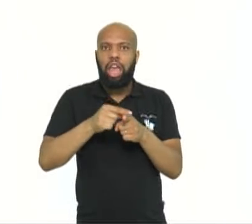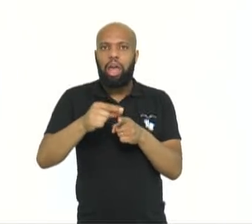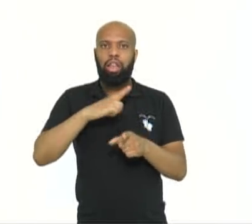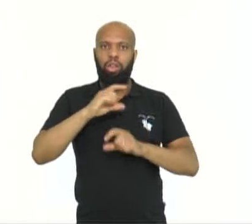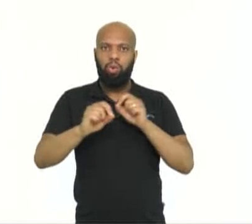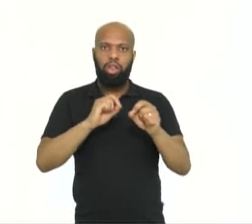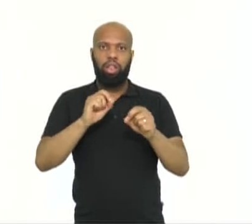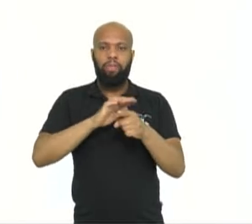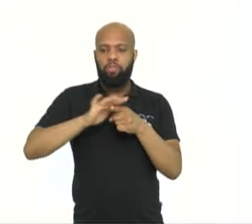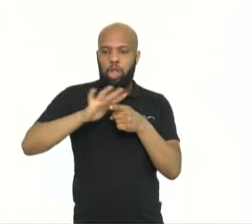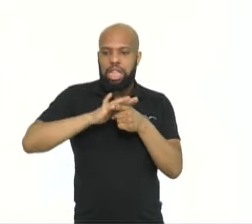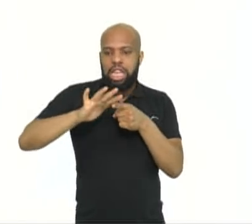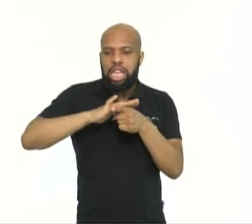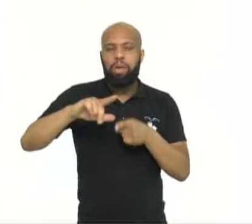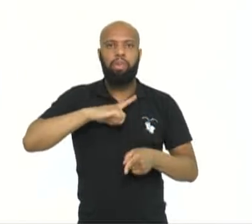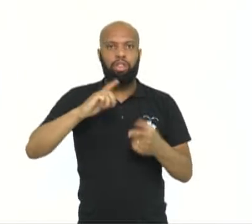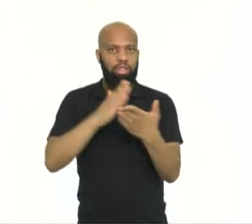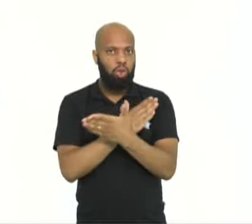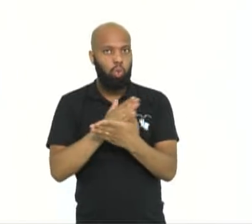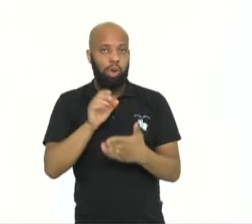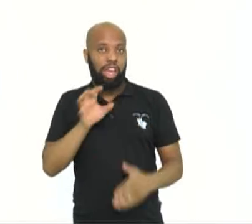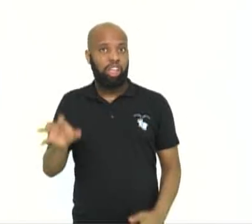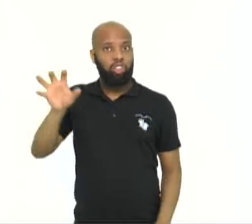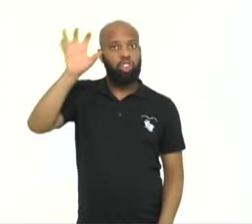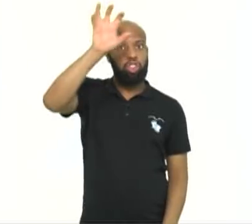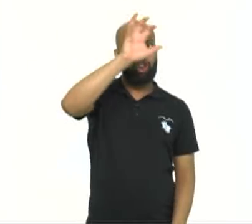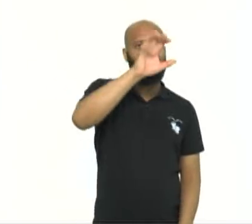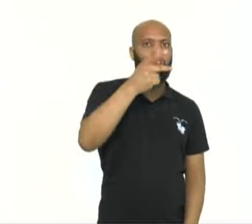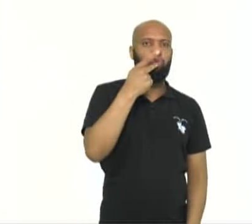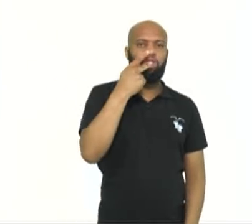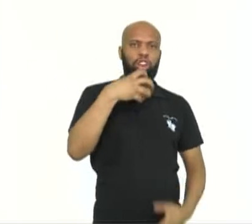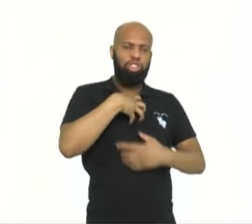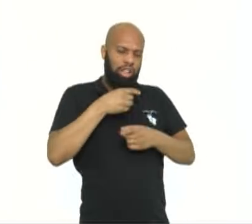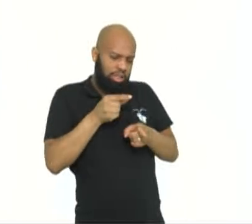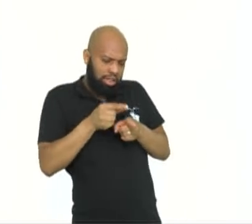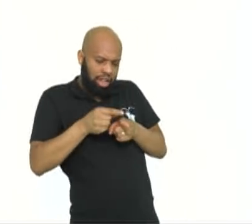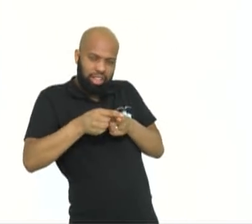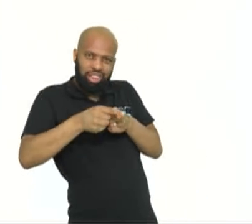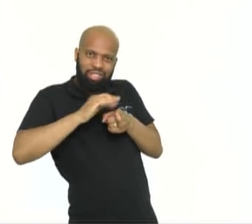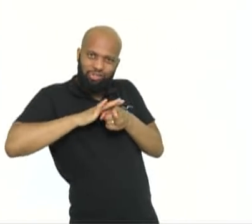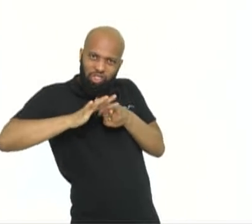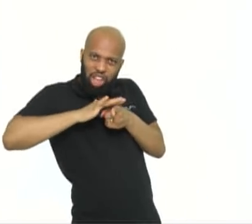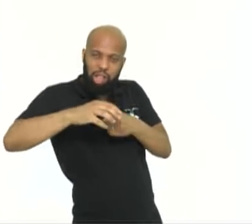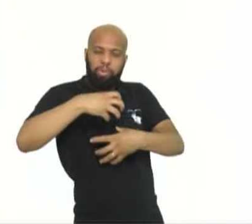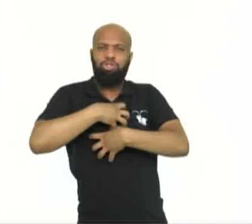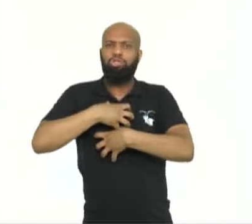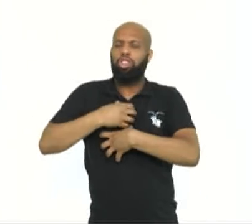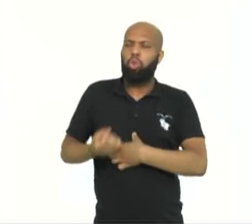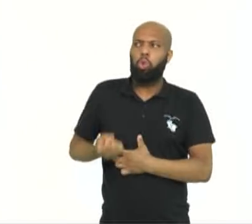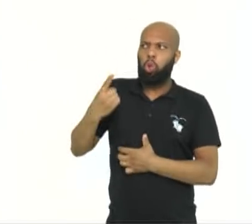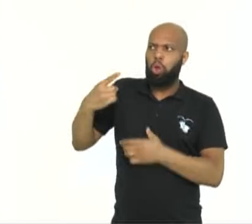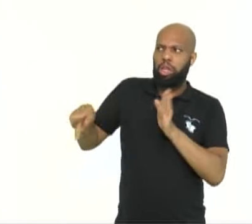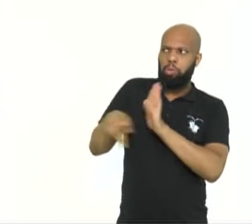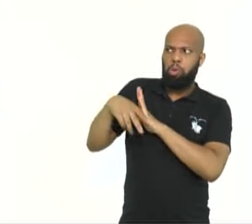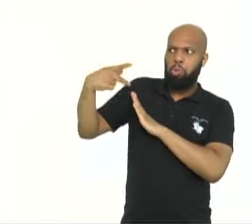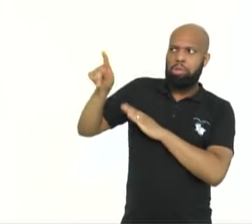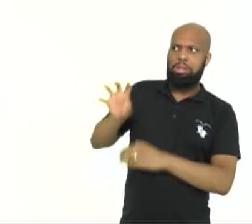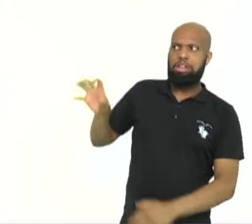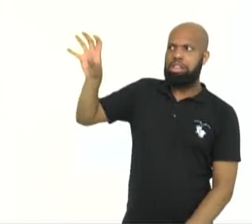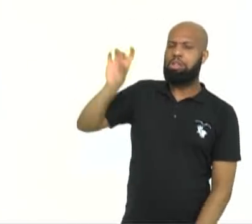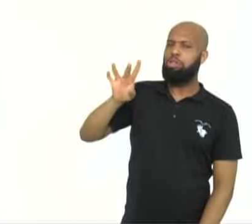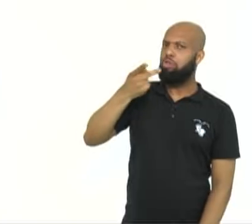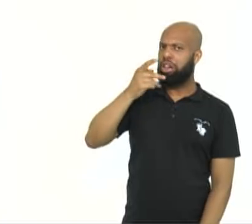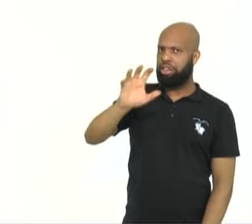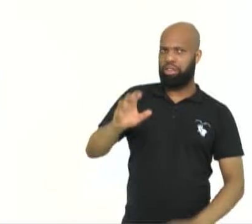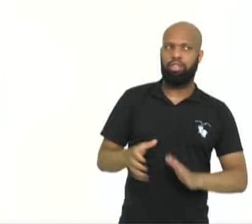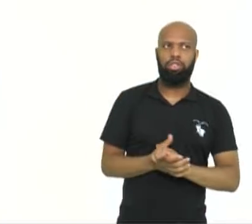região pronunciam certas palavras ou fonemas de forma particular. Então é bem particular mesmo, né?